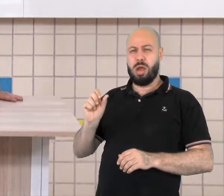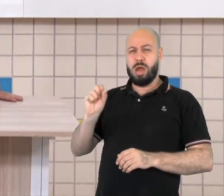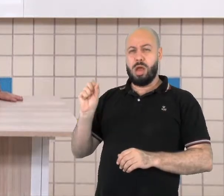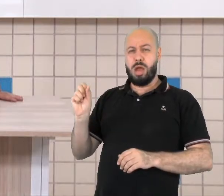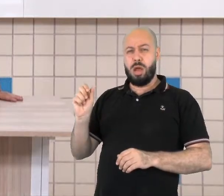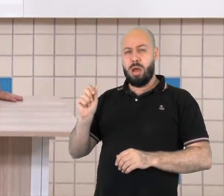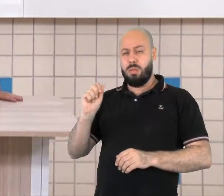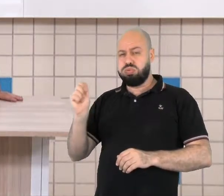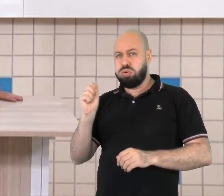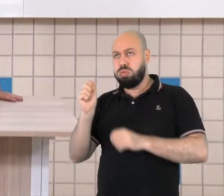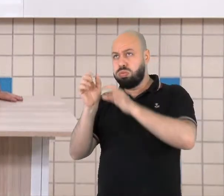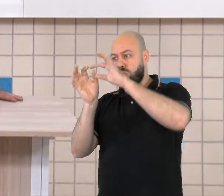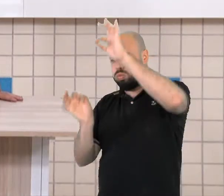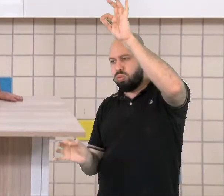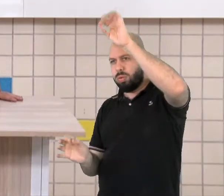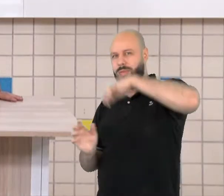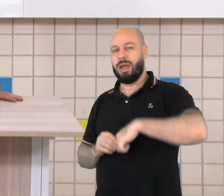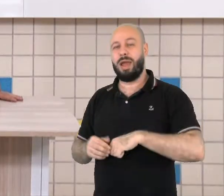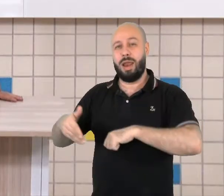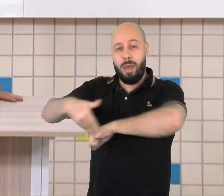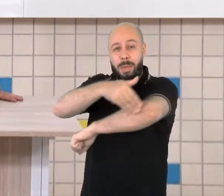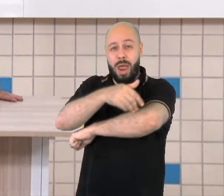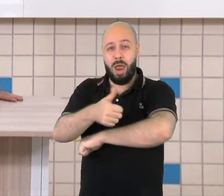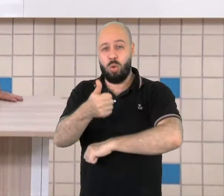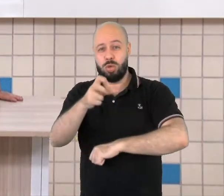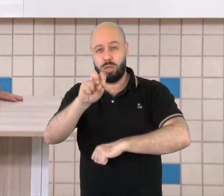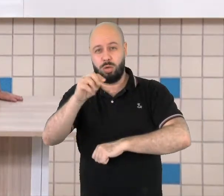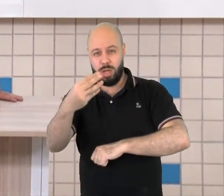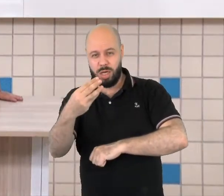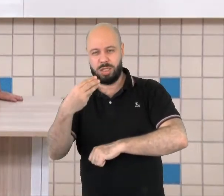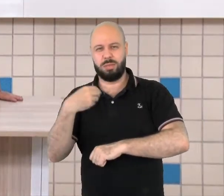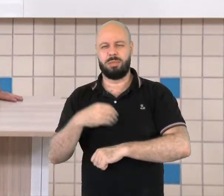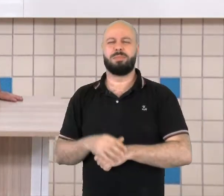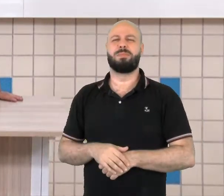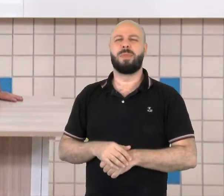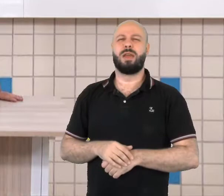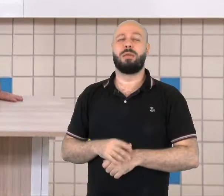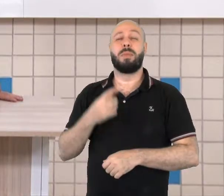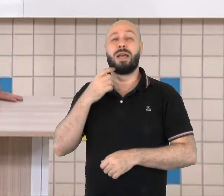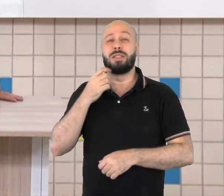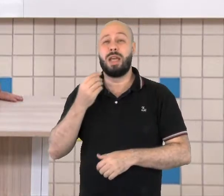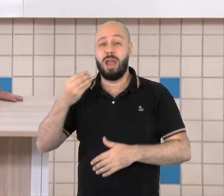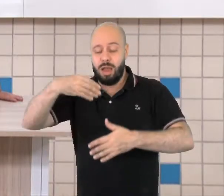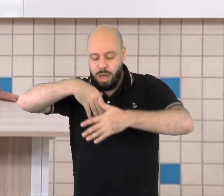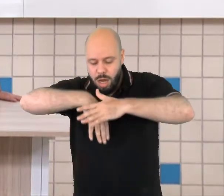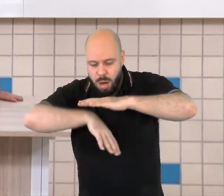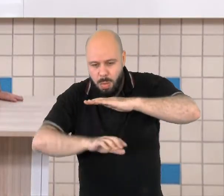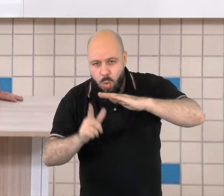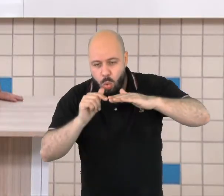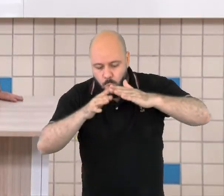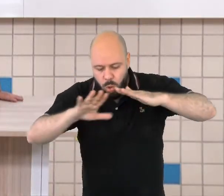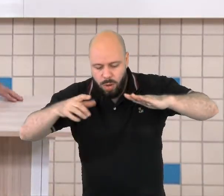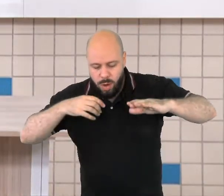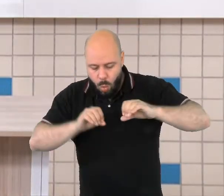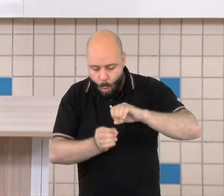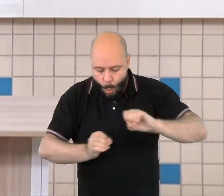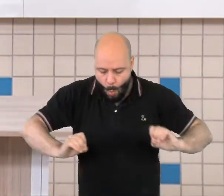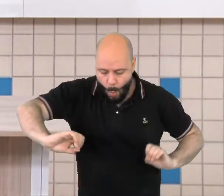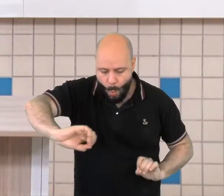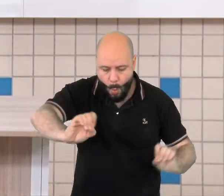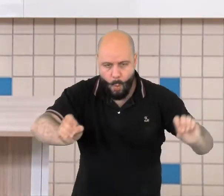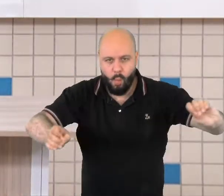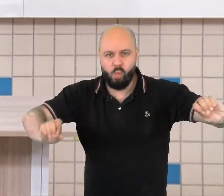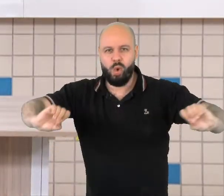Vocês devem conhecer, né? Entre os oceanos a gente tem também vários cabos que